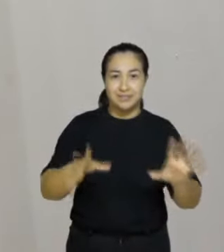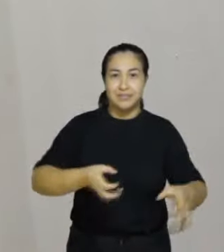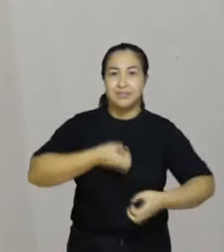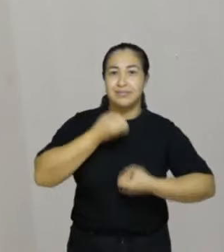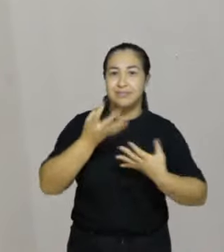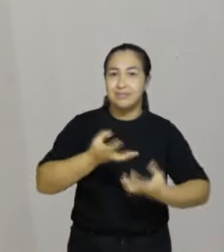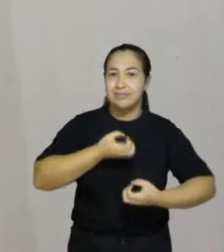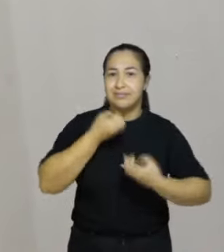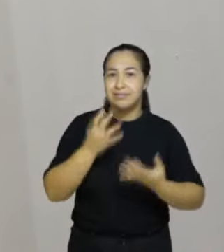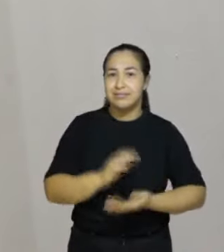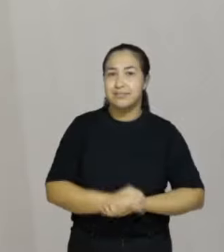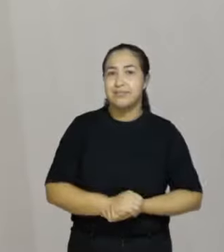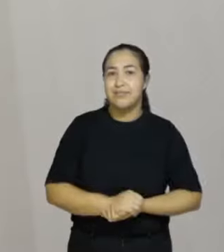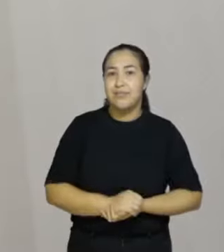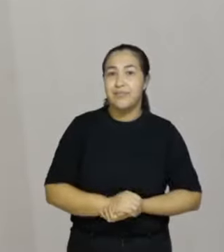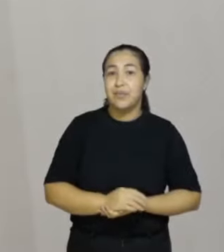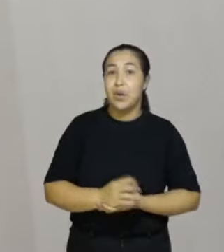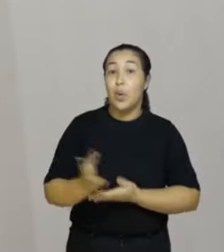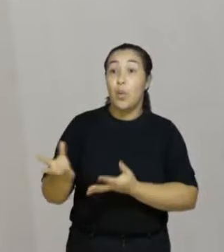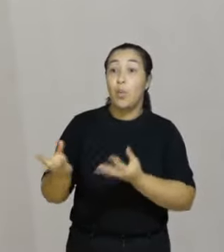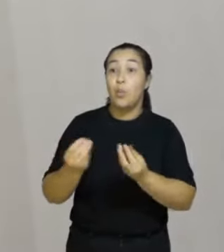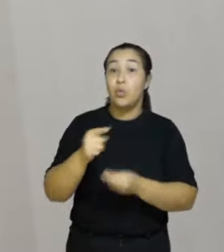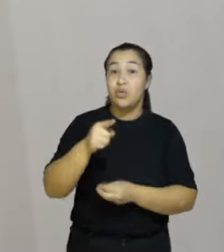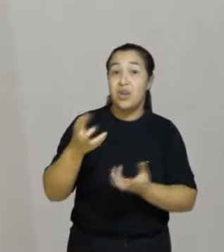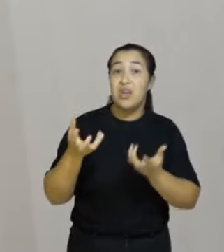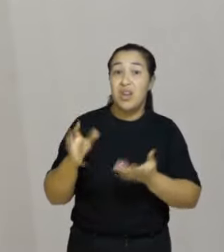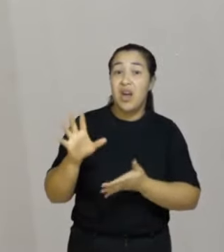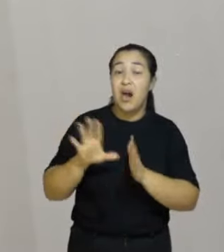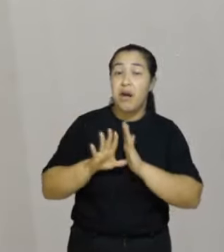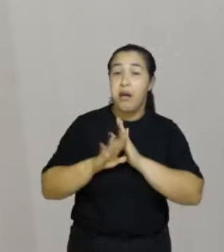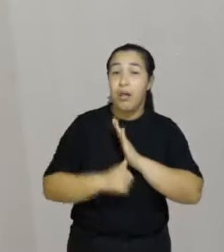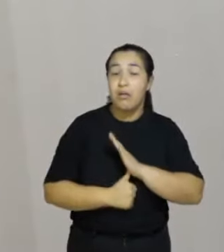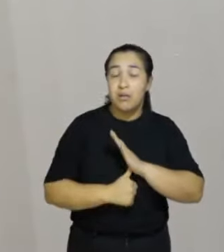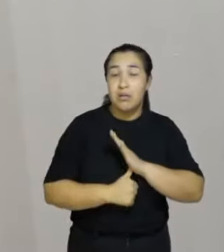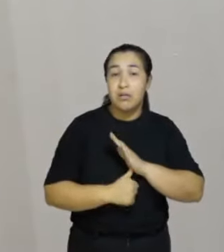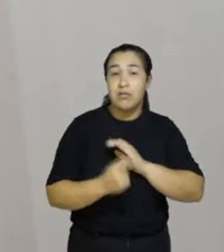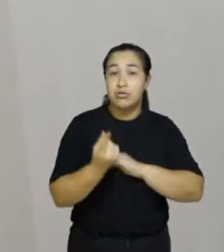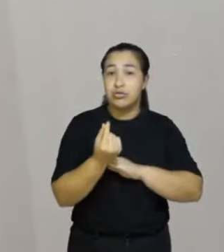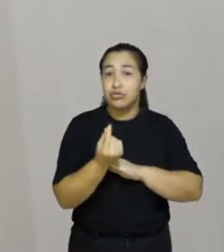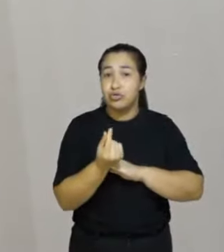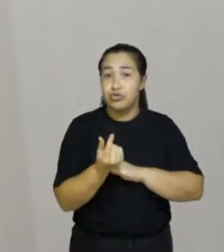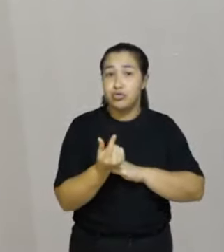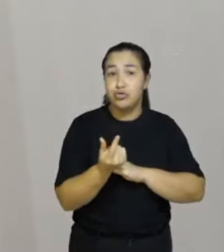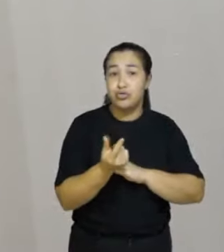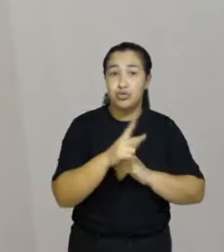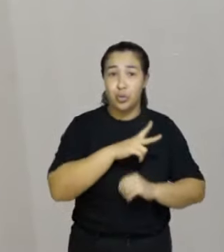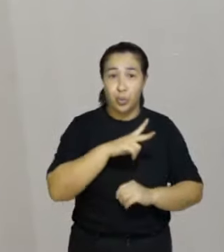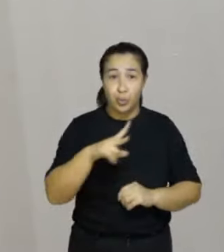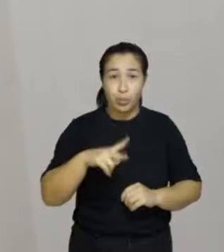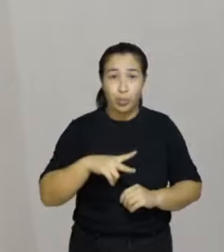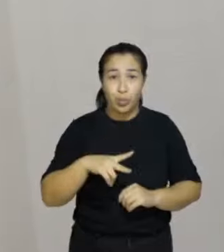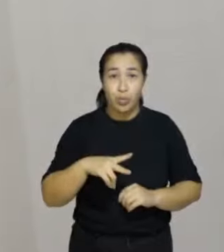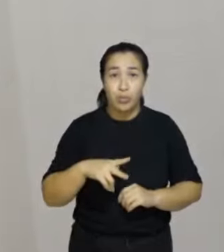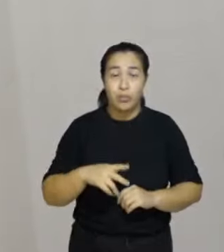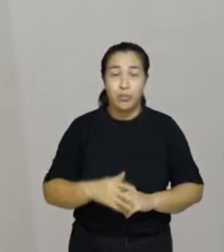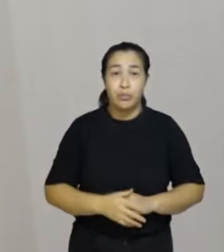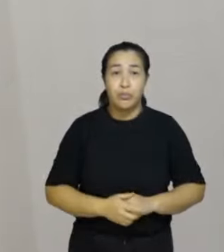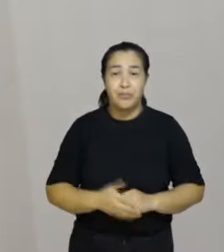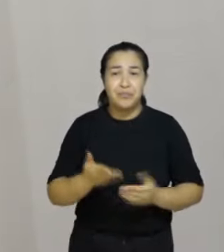continuar assaltando os cofres públicos sem serem denunciados, cobrados ou criticados.